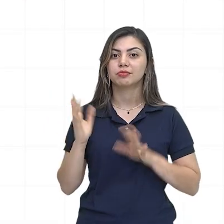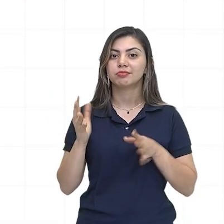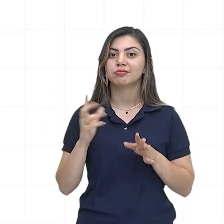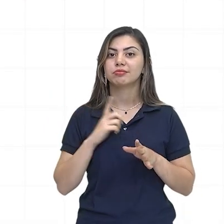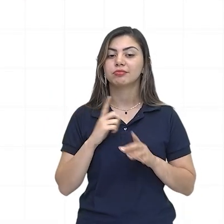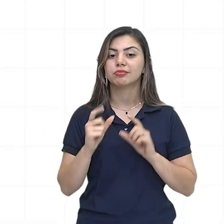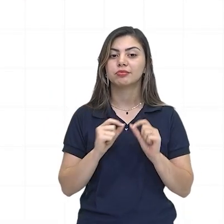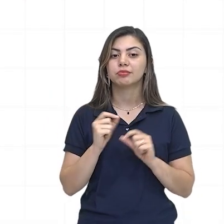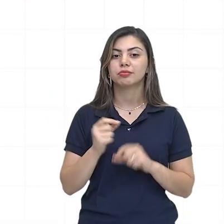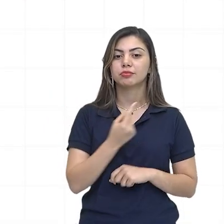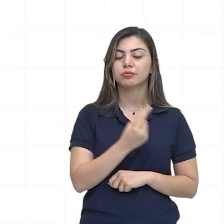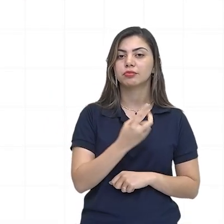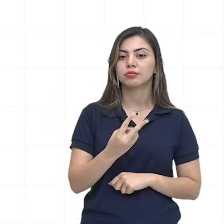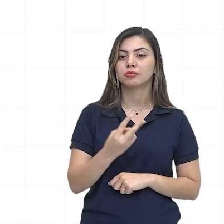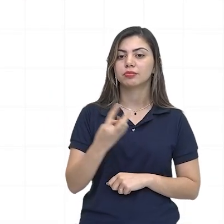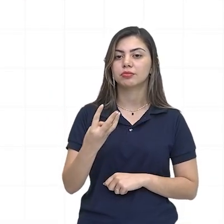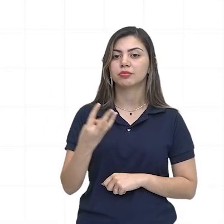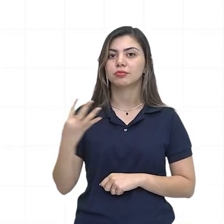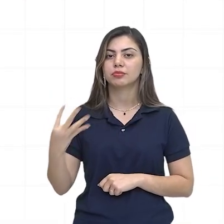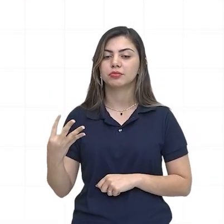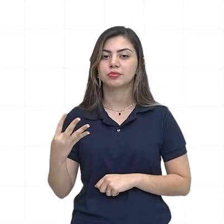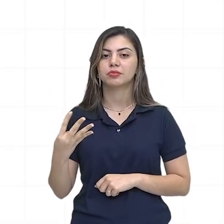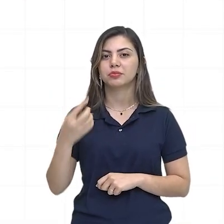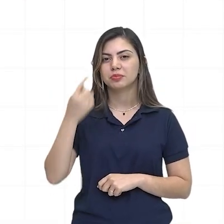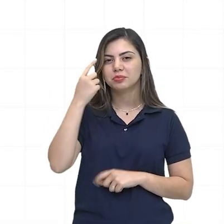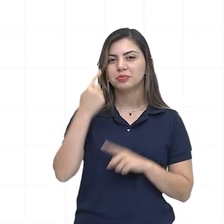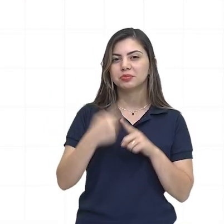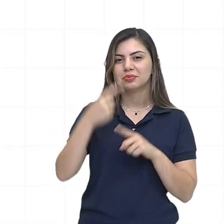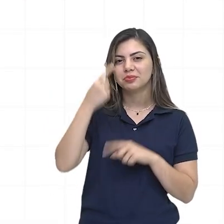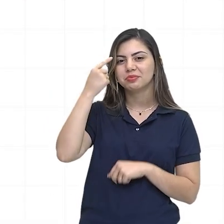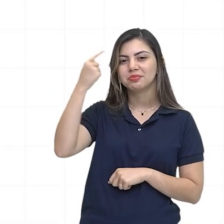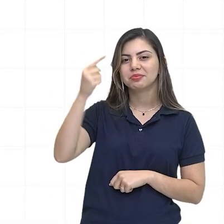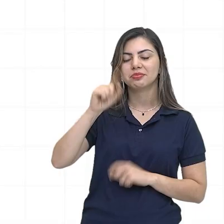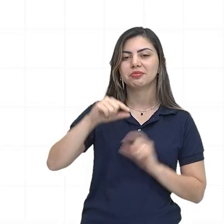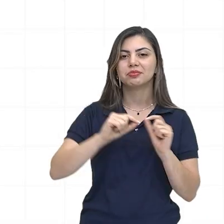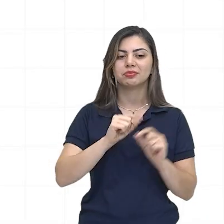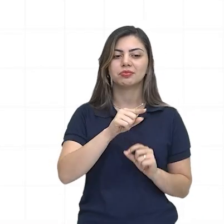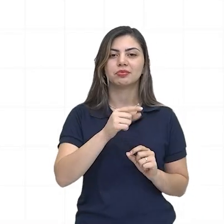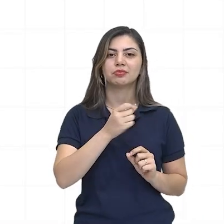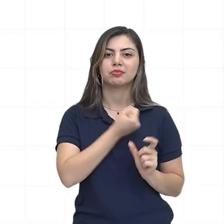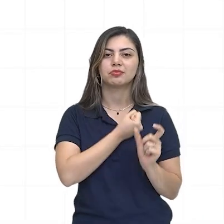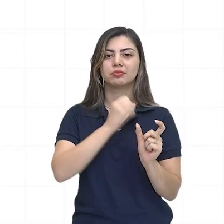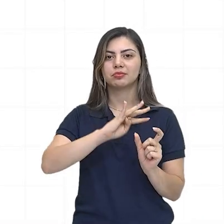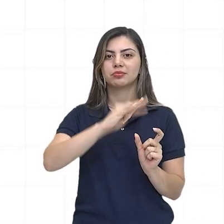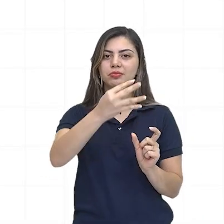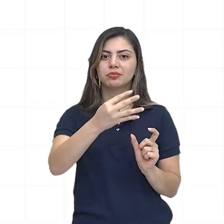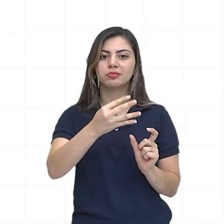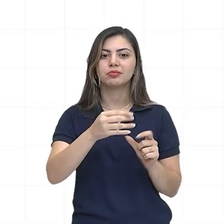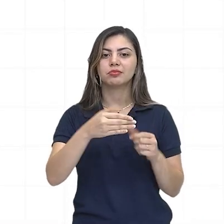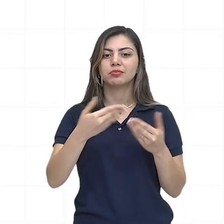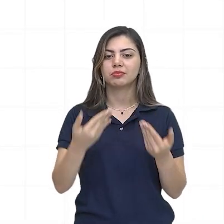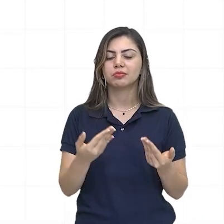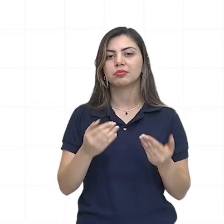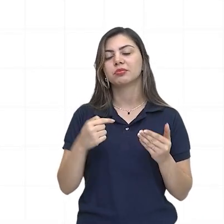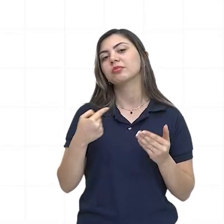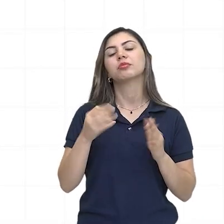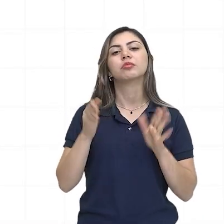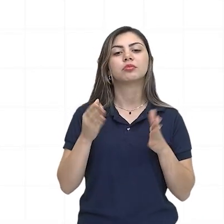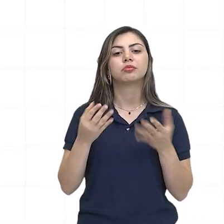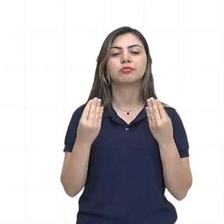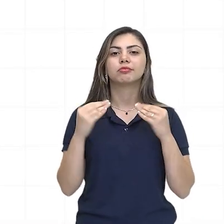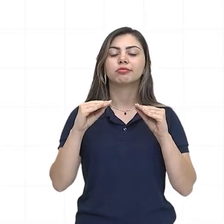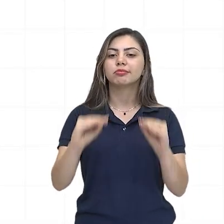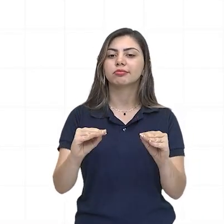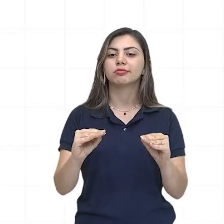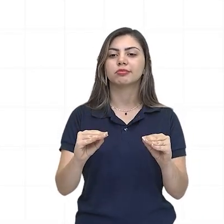temos 1, 2, 3, 4 fatores aqui. Então, já temos o equivalente ao cálculo